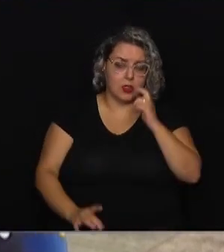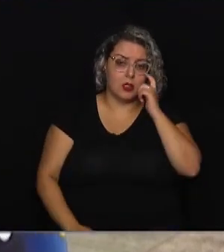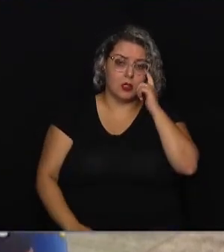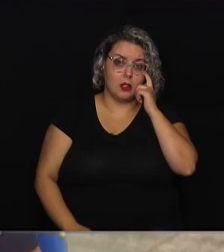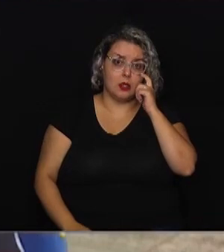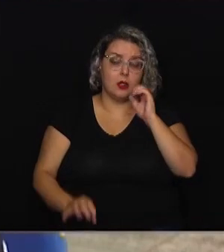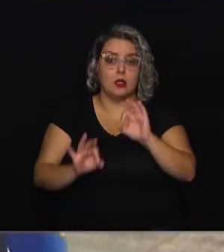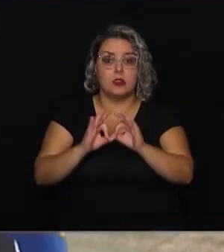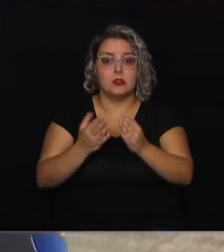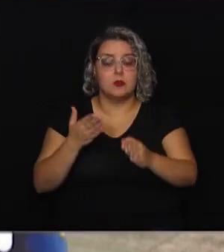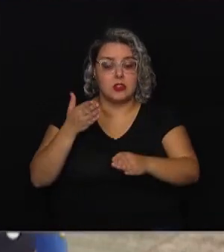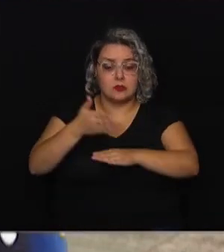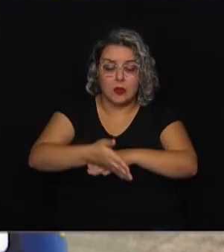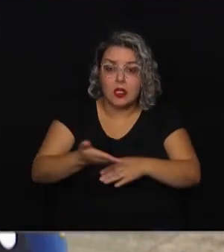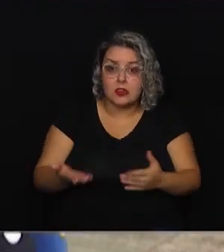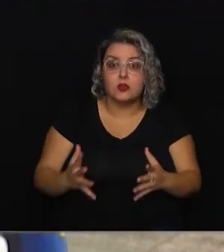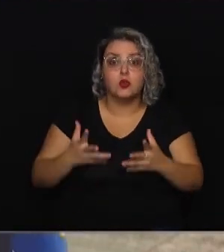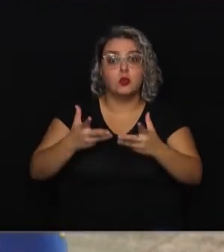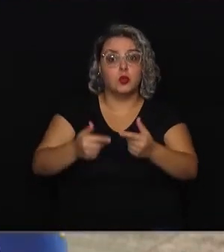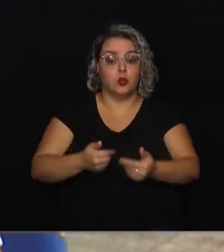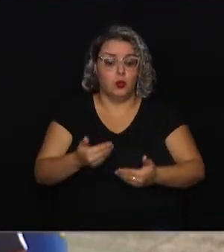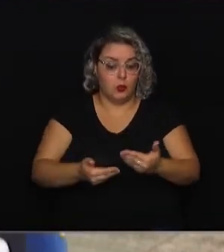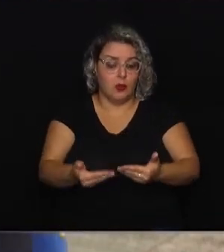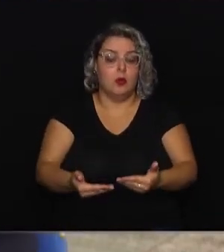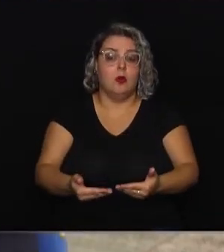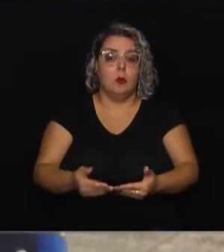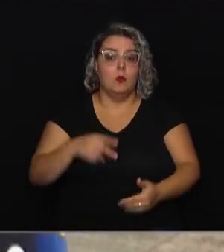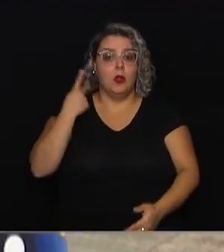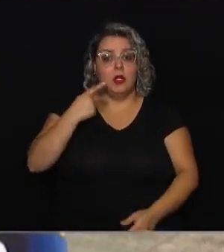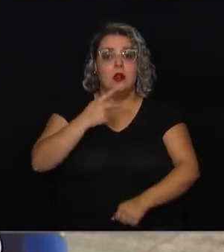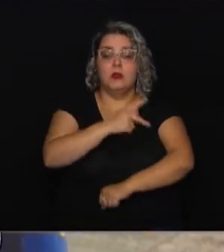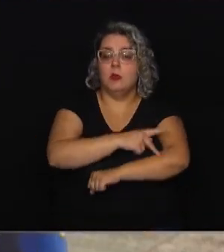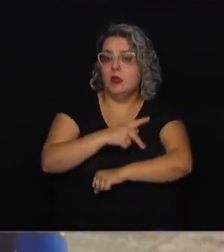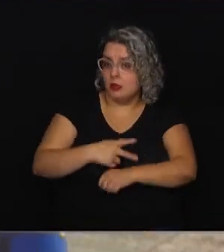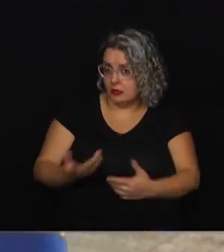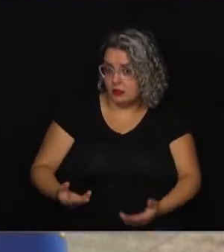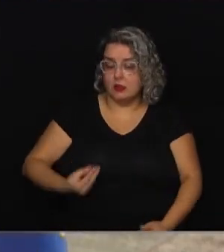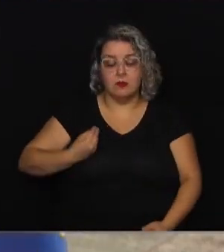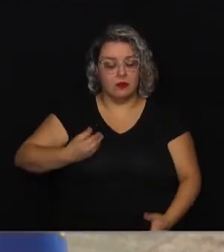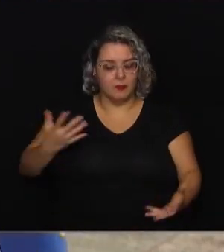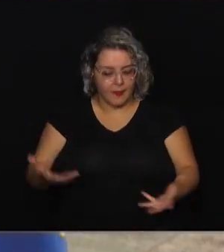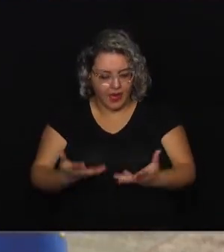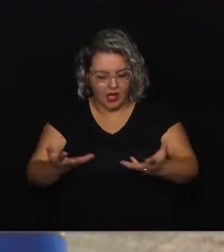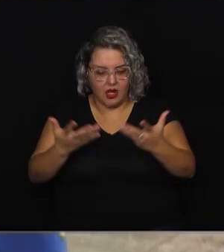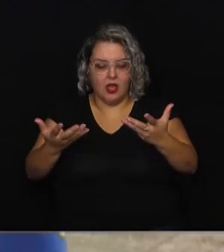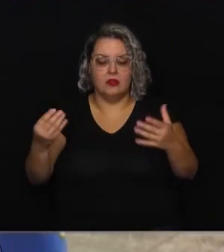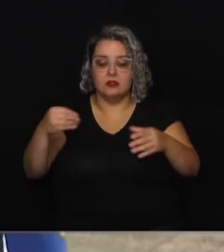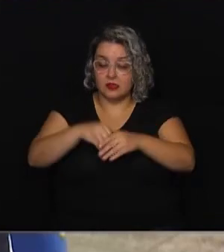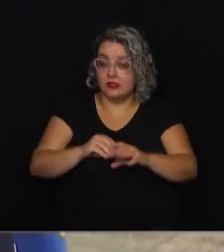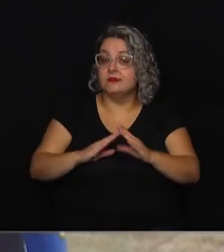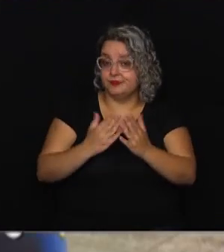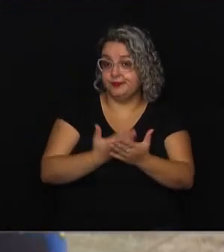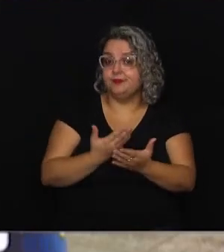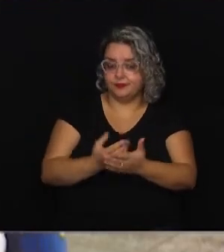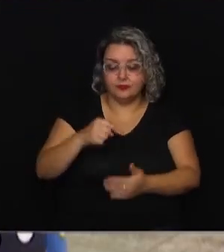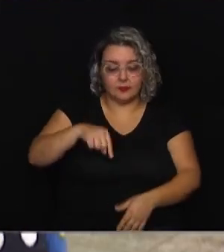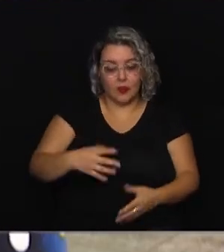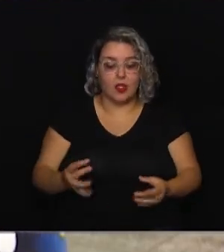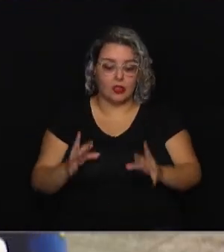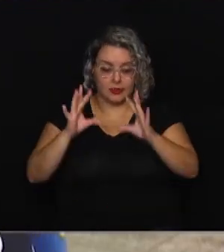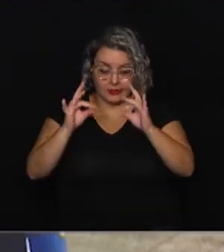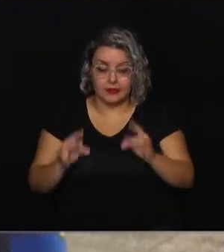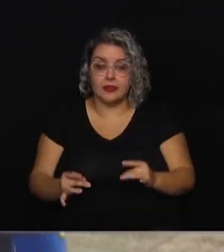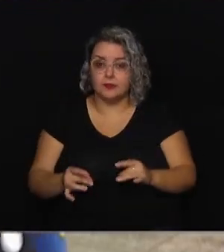inclusive, participar de todo o processo político-pedagógico, da vivência da escola. Então, eu acho que daqui a gente vai desdobrar